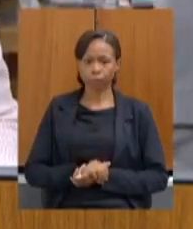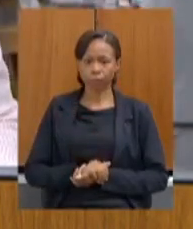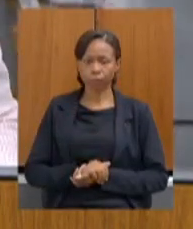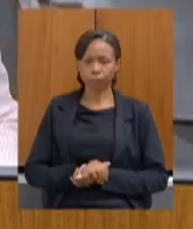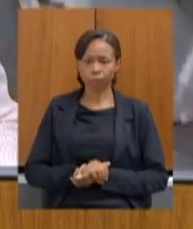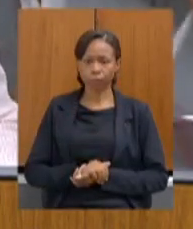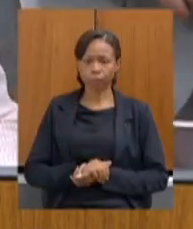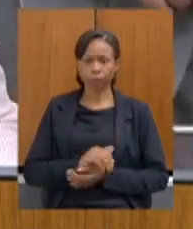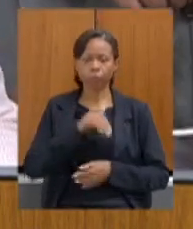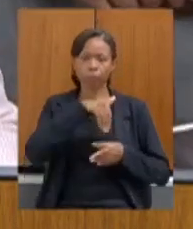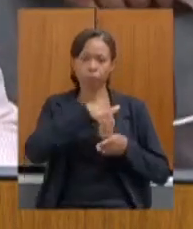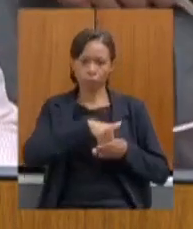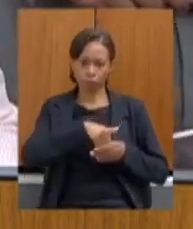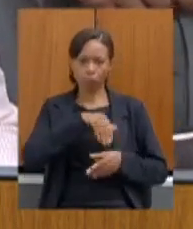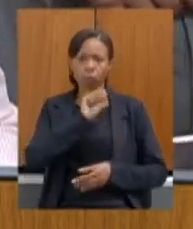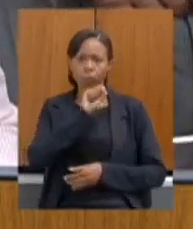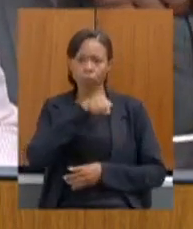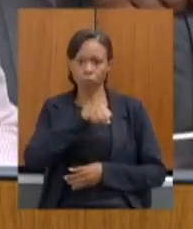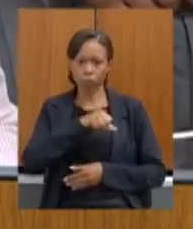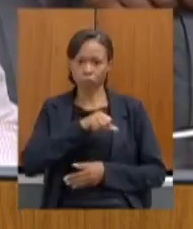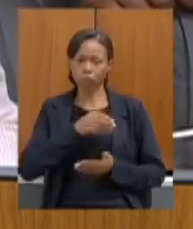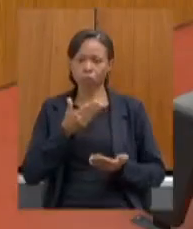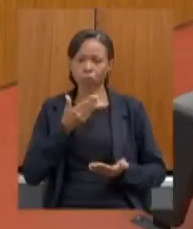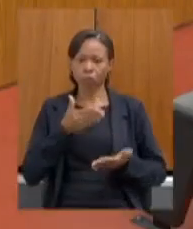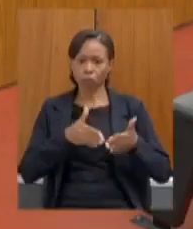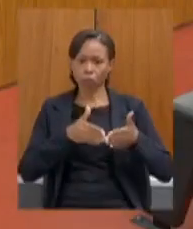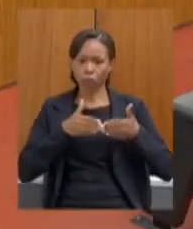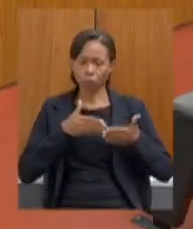Deputado Zé Reis vota sim em todos os requerimentos.